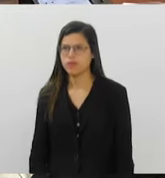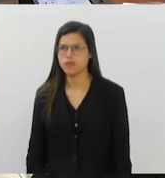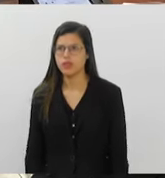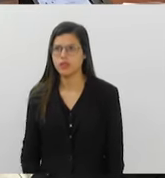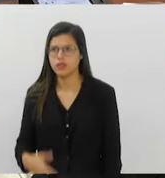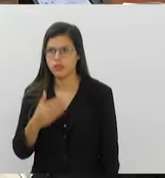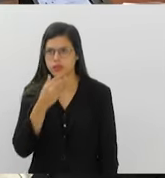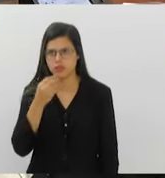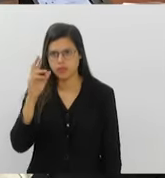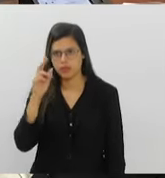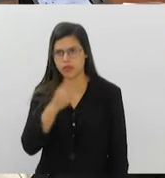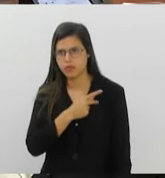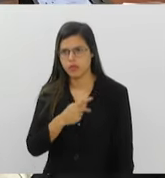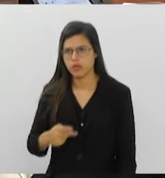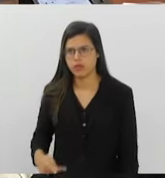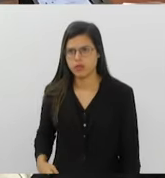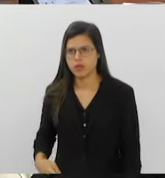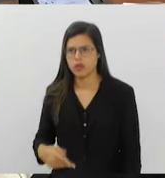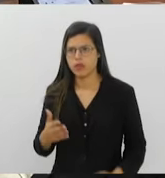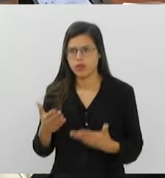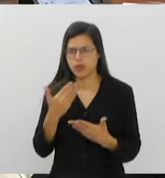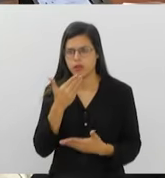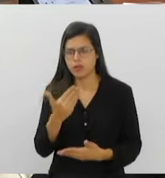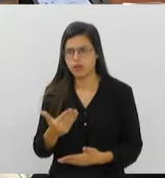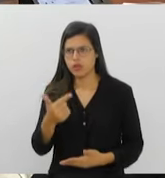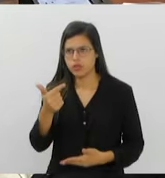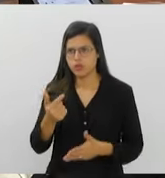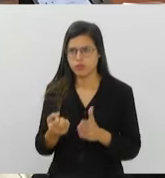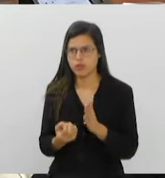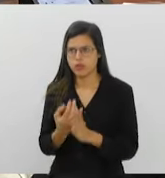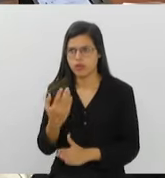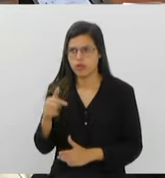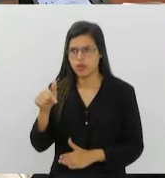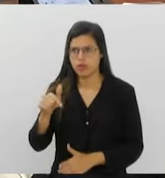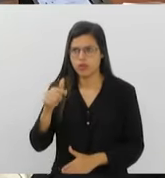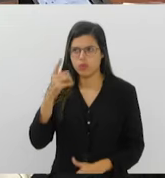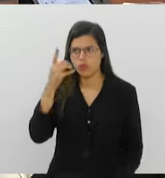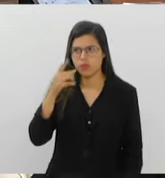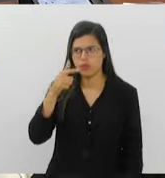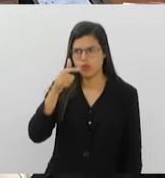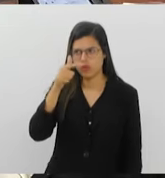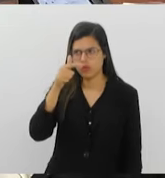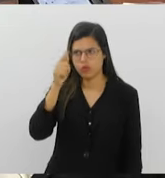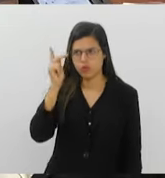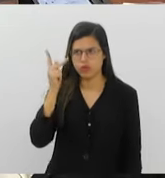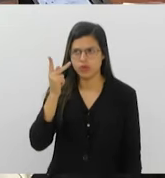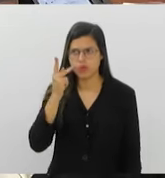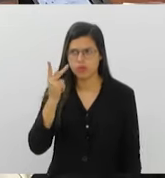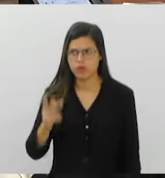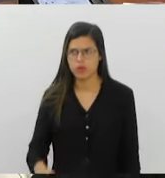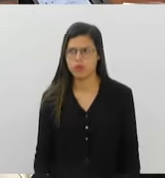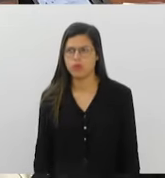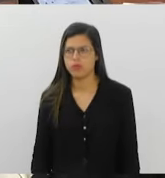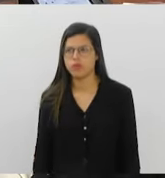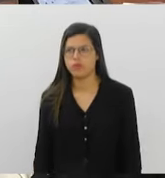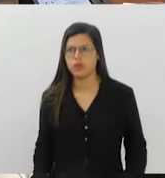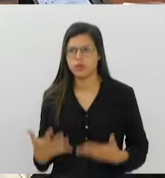Senhor presidente, eu gostaria de pedir a coautoria a esse PDL do deputado Luiz Paulo. Ok, está